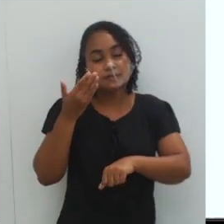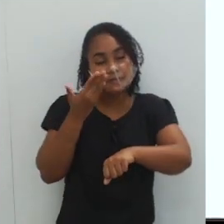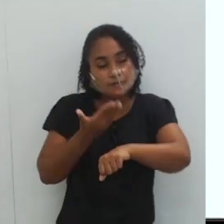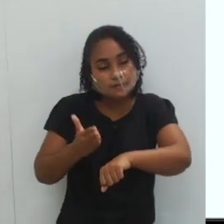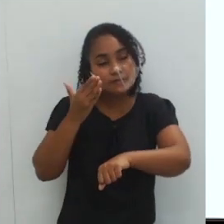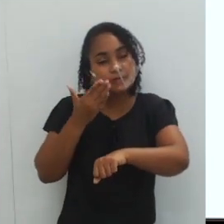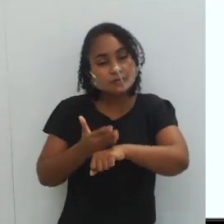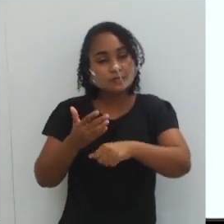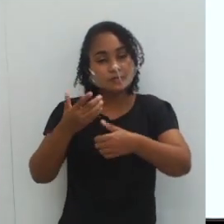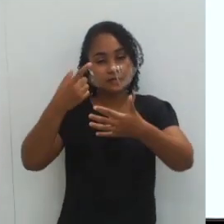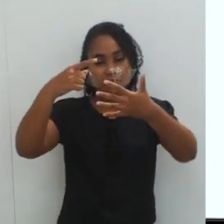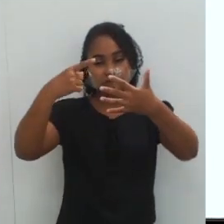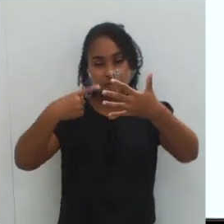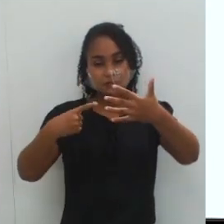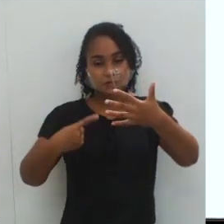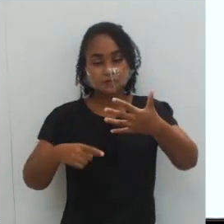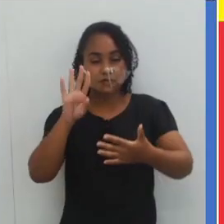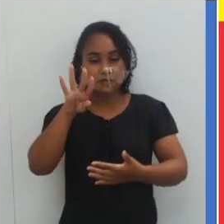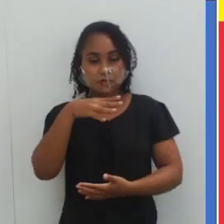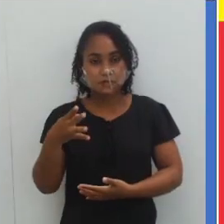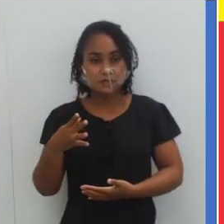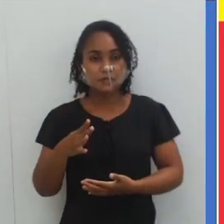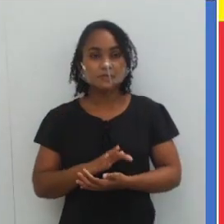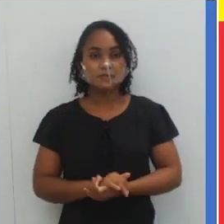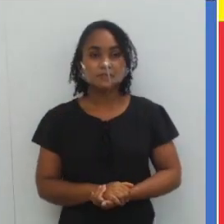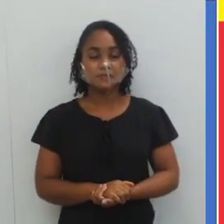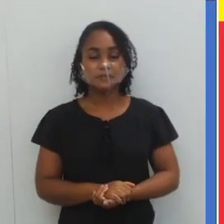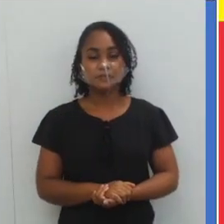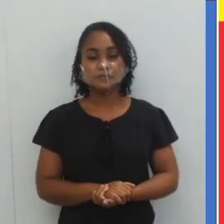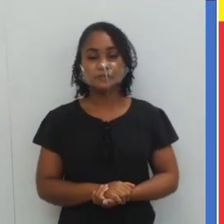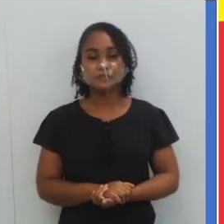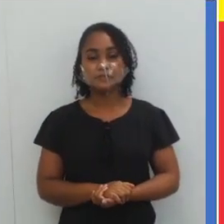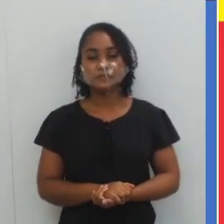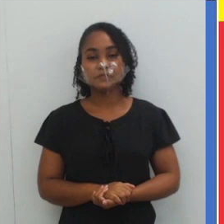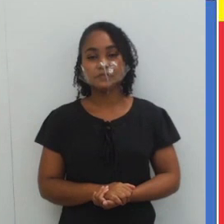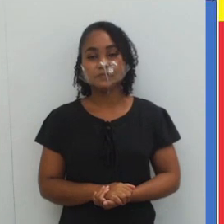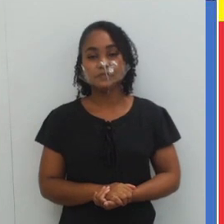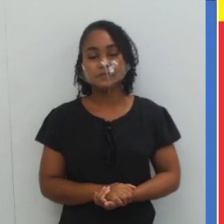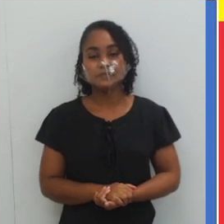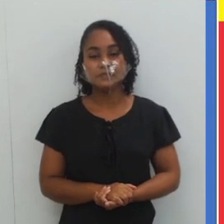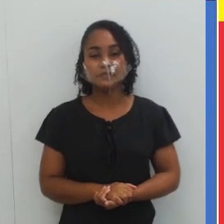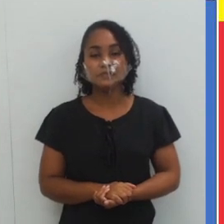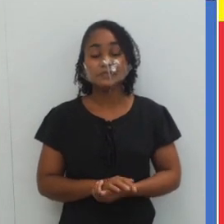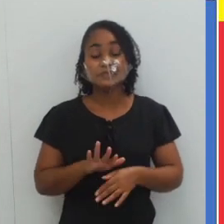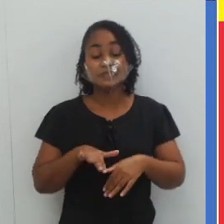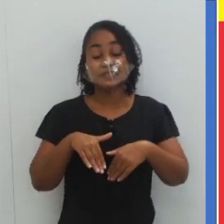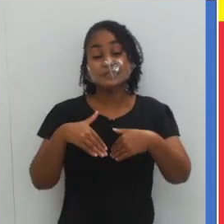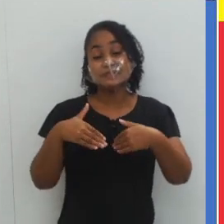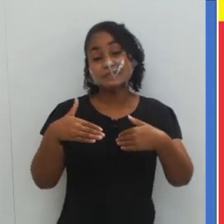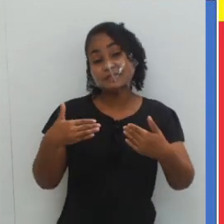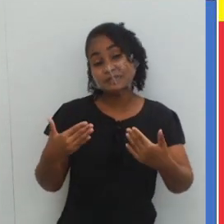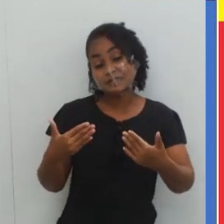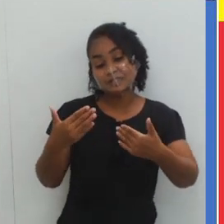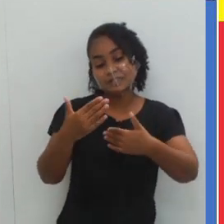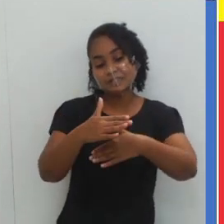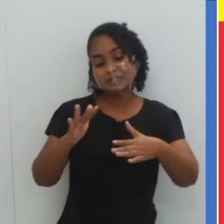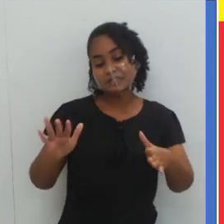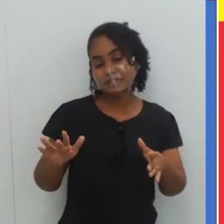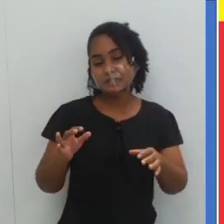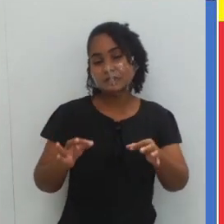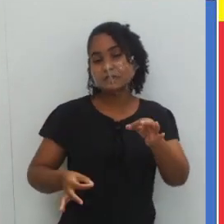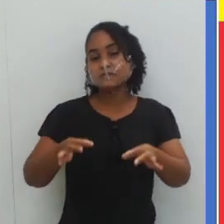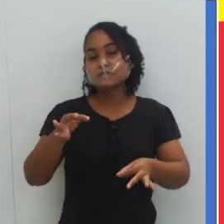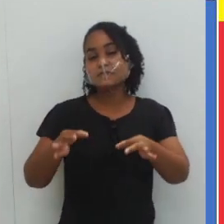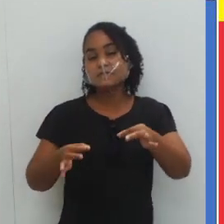treinando através da lista. Meanwhile, at the Hall of Justice, enquanto isso na sala